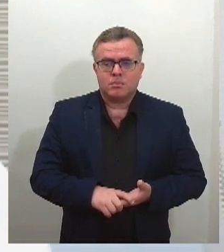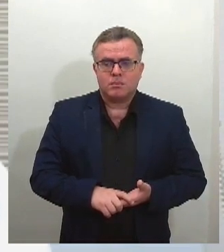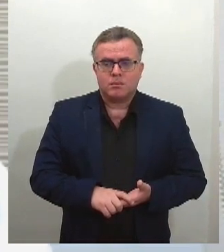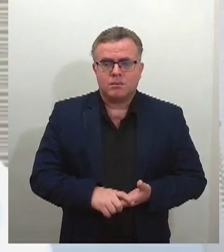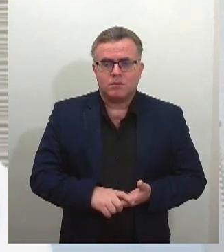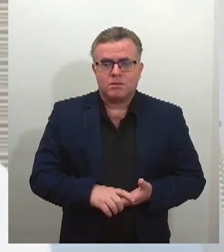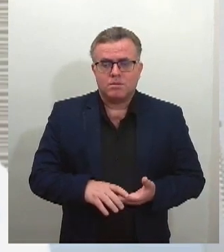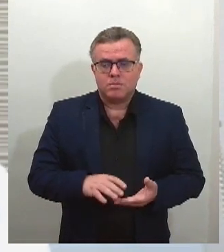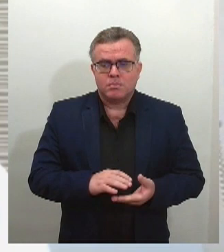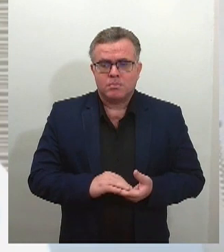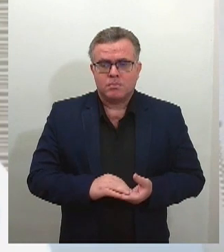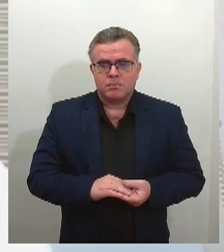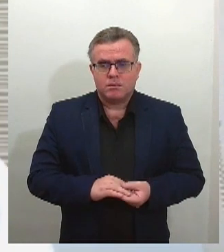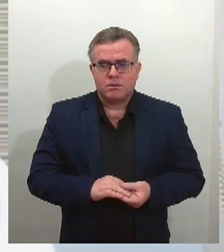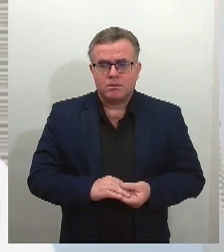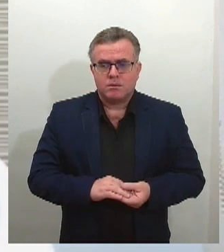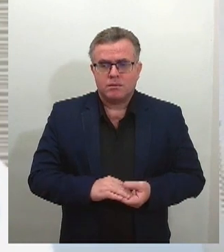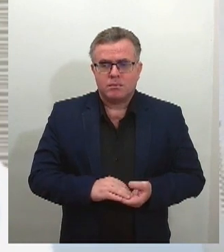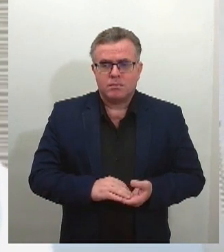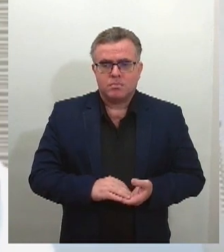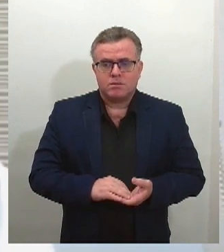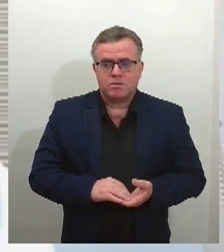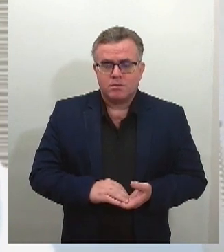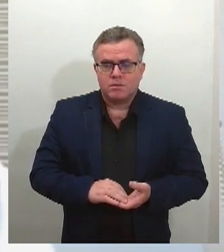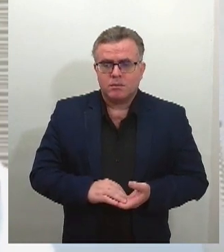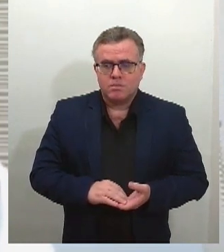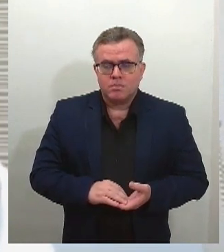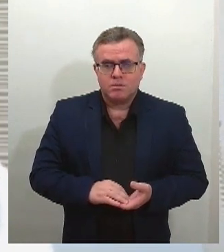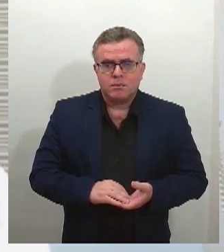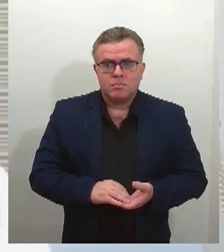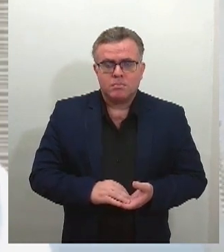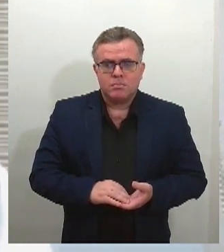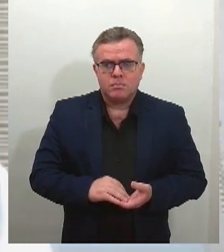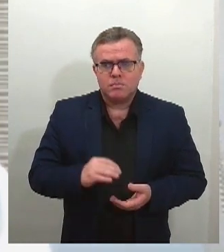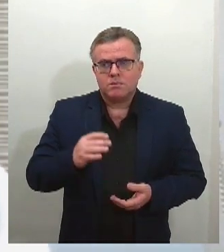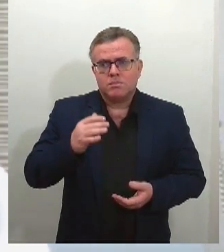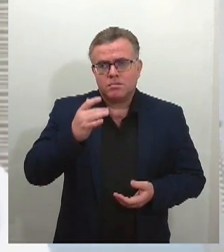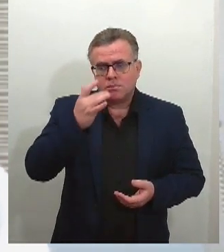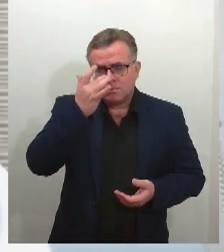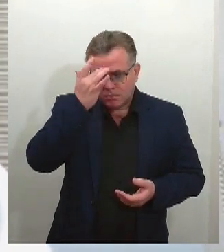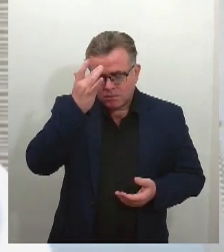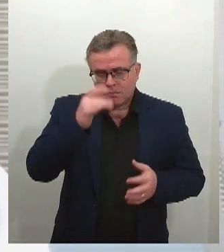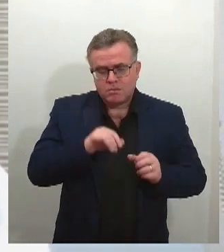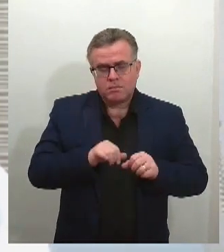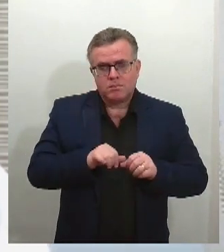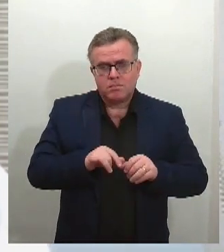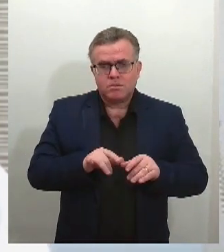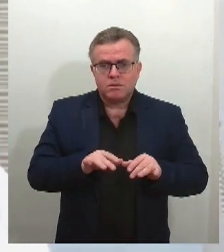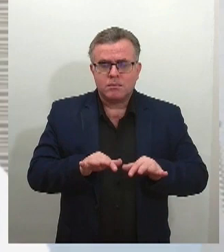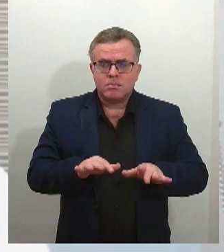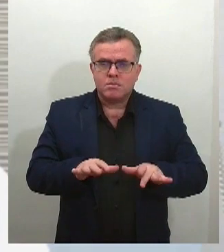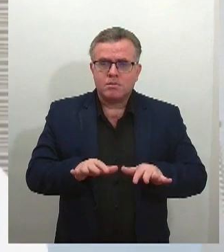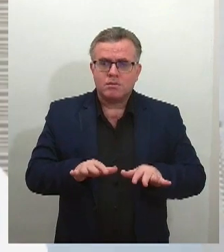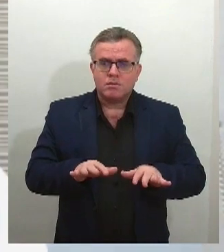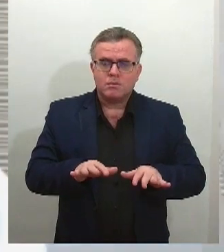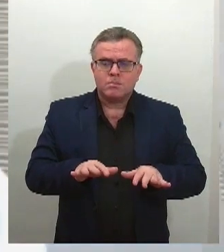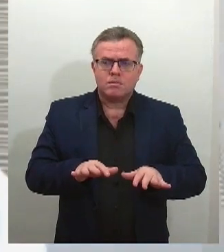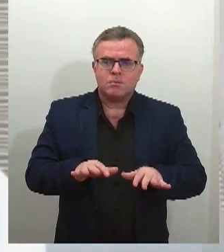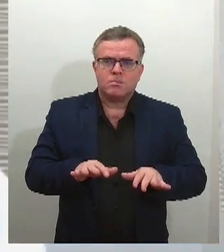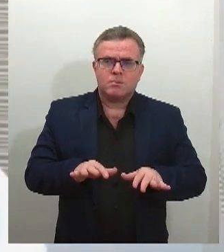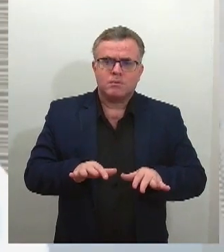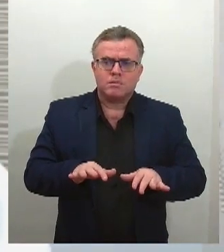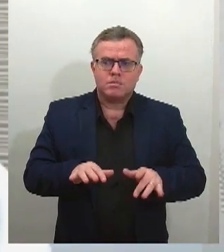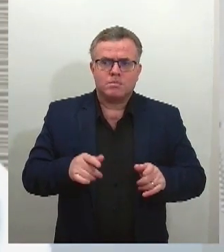fácil contágio, né, e quanto mais informações e associado à prevenção